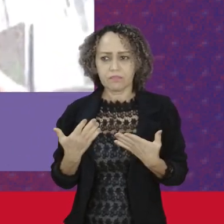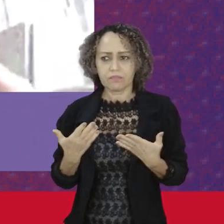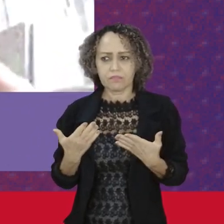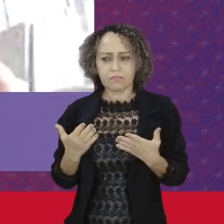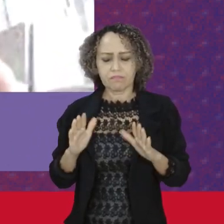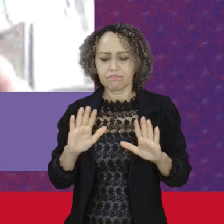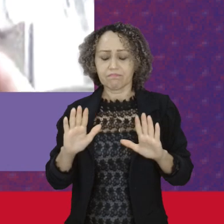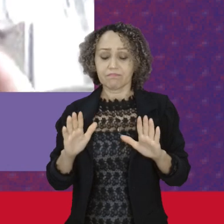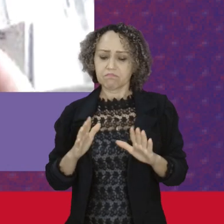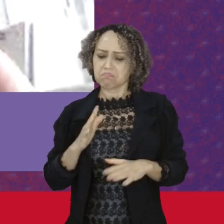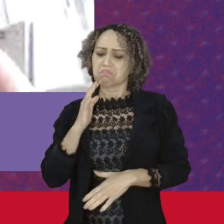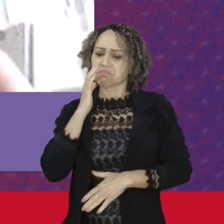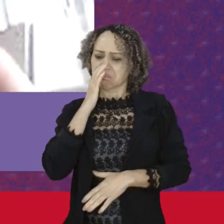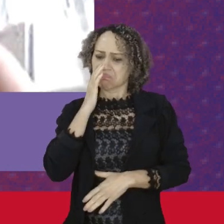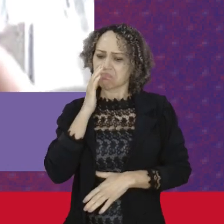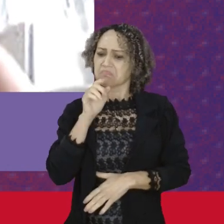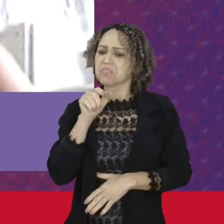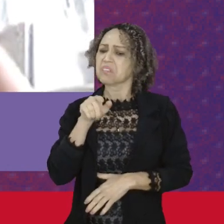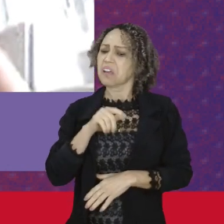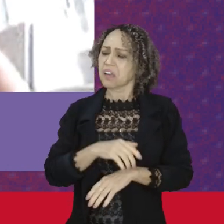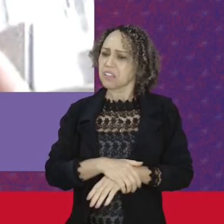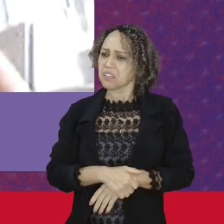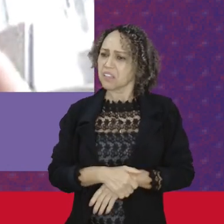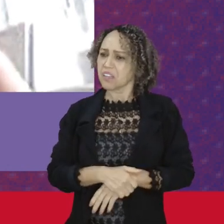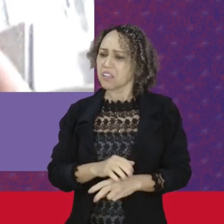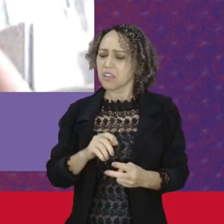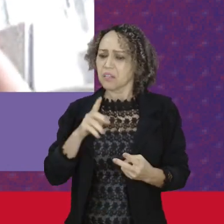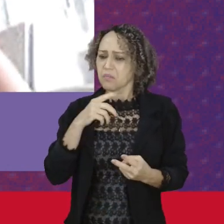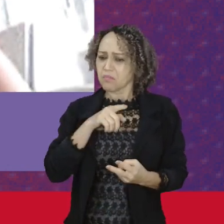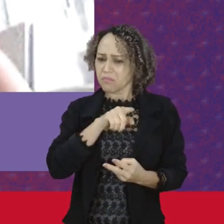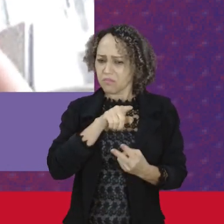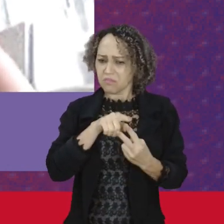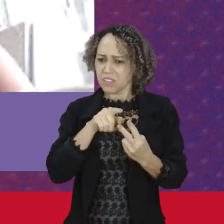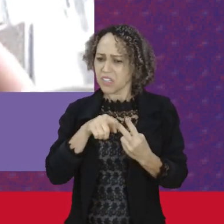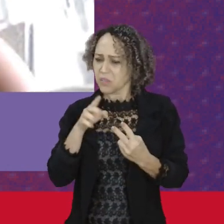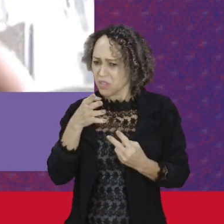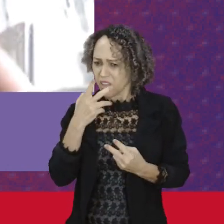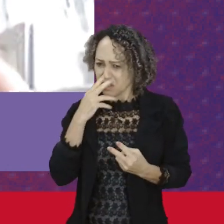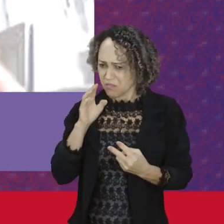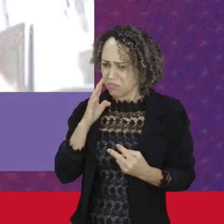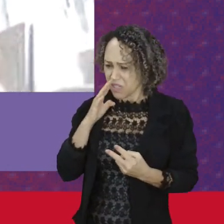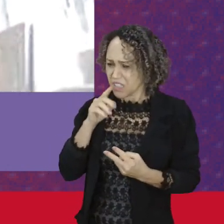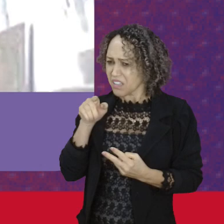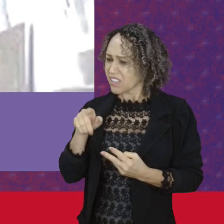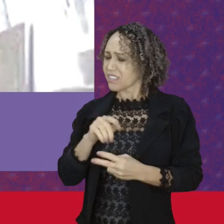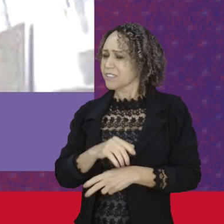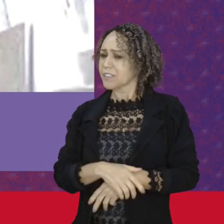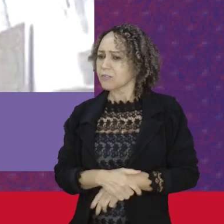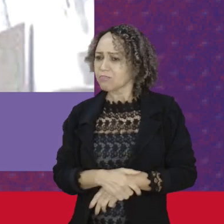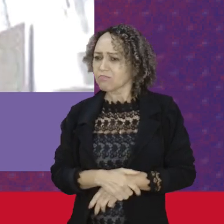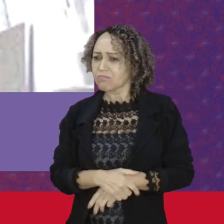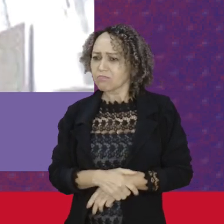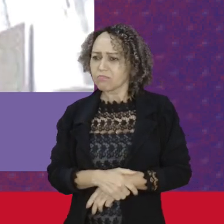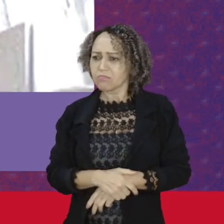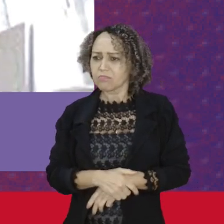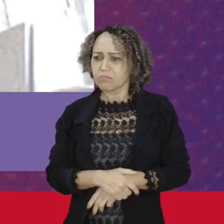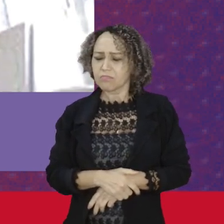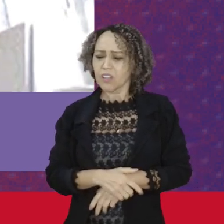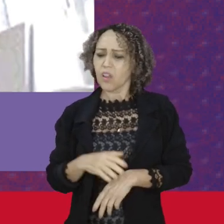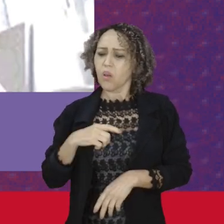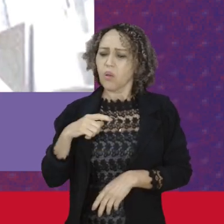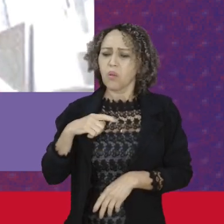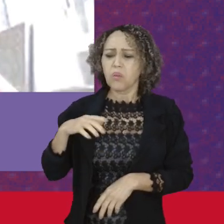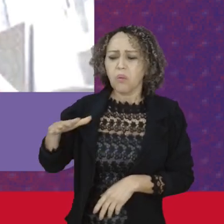É impressionante, né, Amelinha e Vera também, né? Impressionante como existe uma reação quando as mulheres